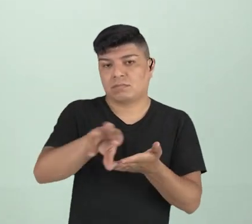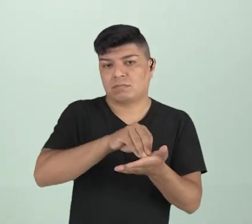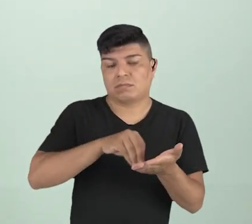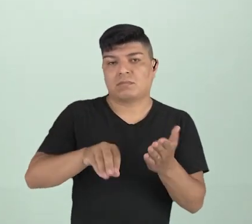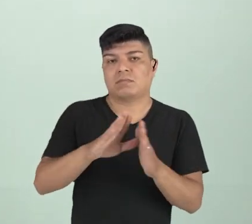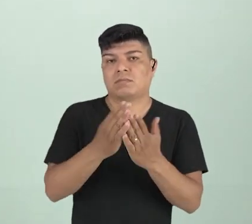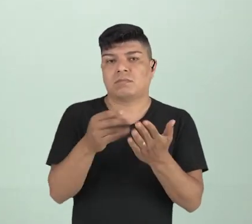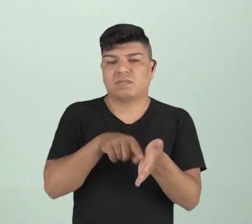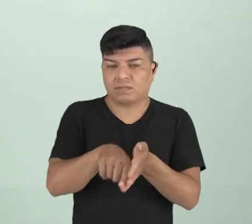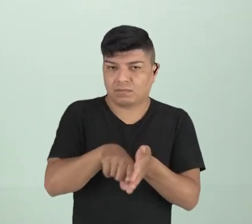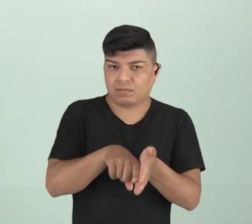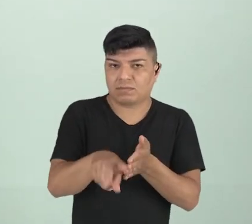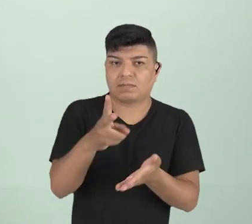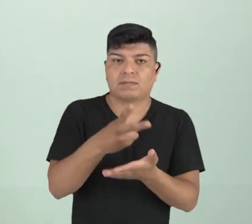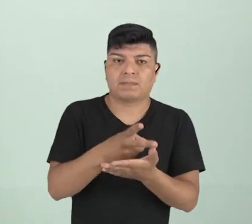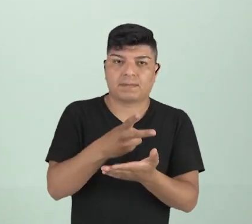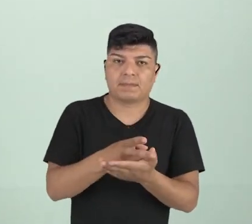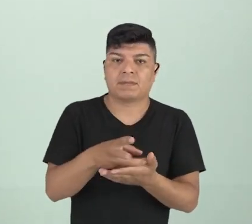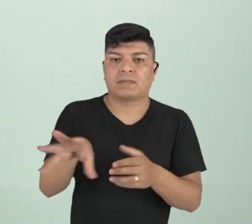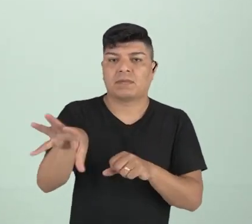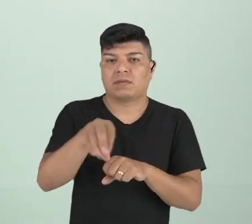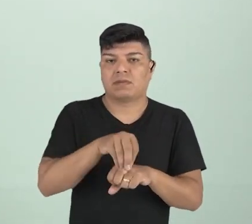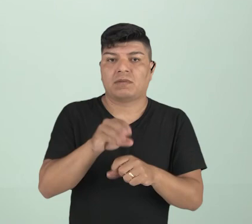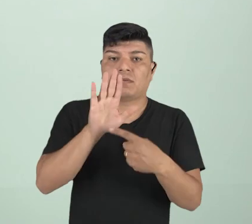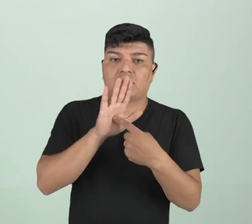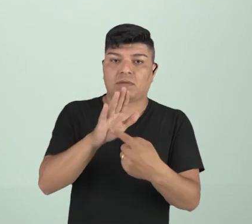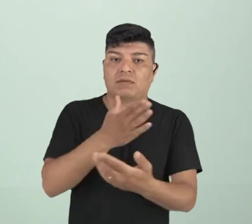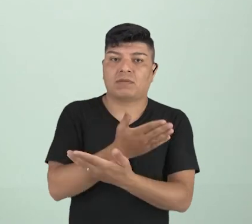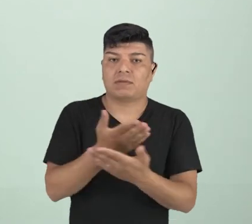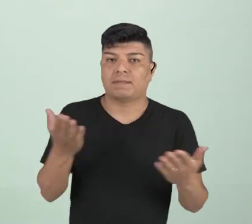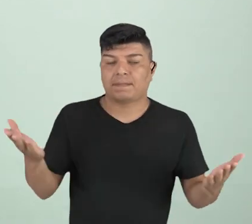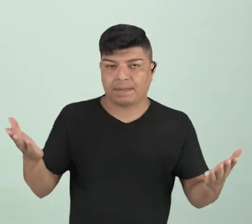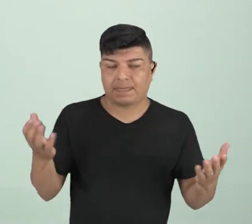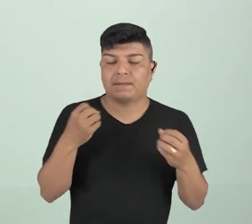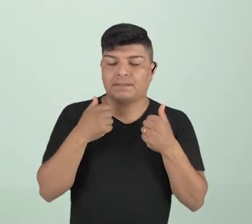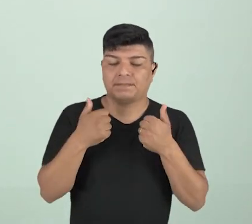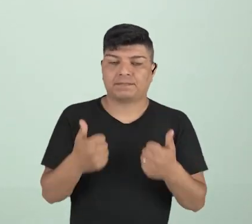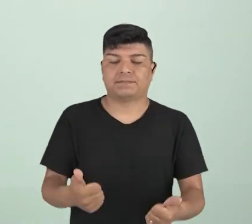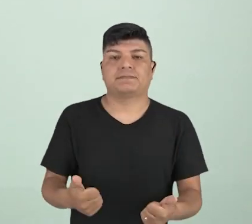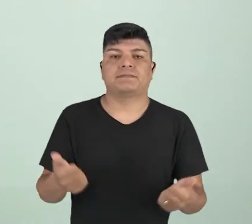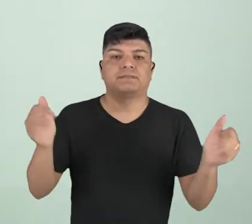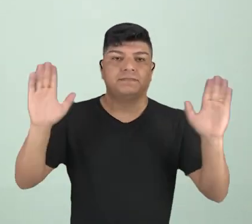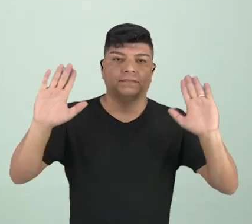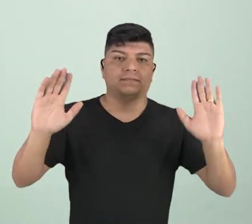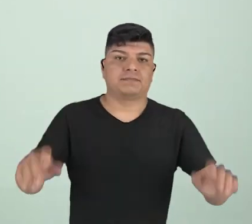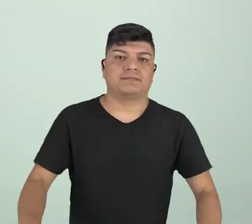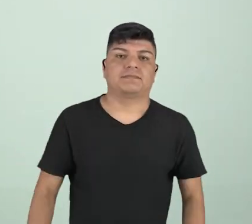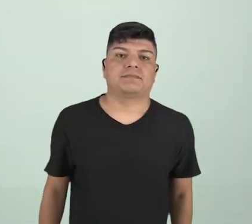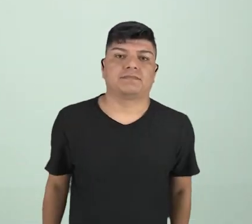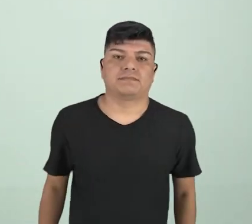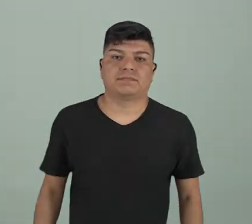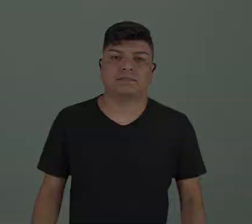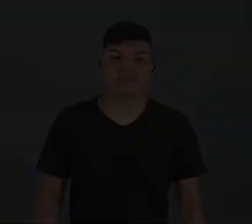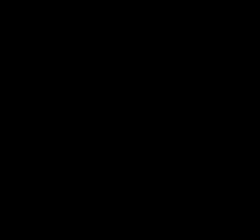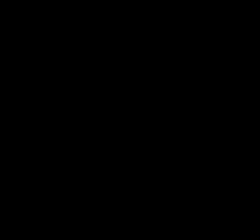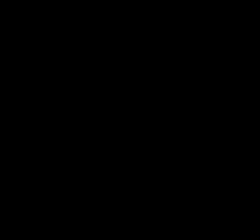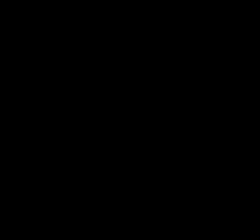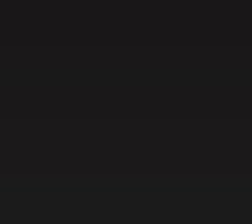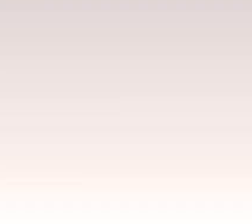e pesquisem. Conhecimento tá aí, ó. Tá bom? Tchau, tchau. Até mais.